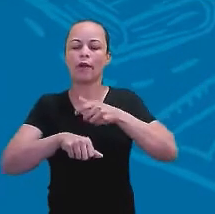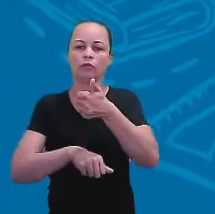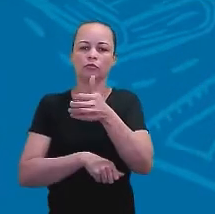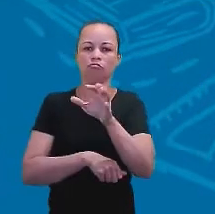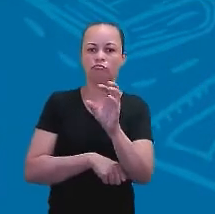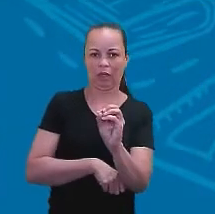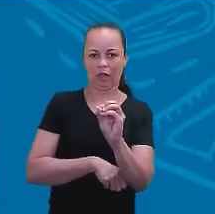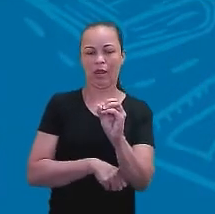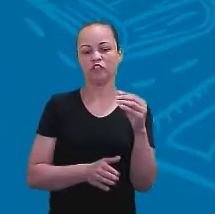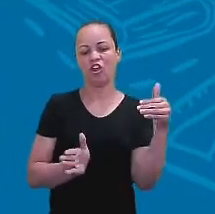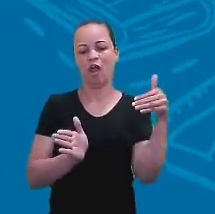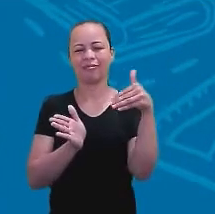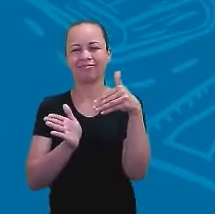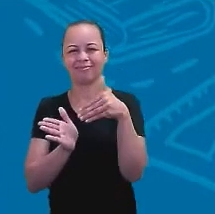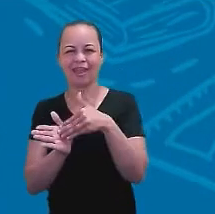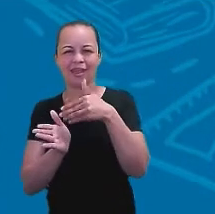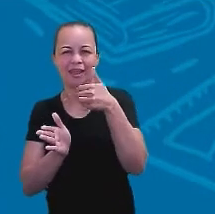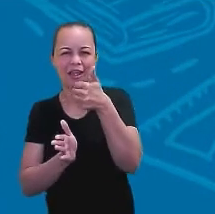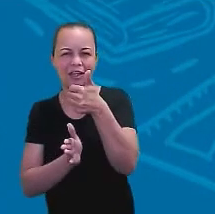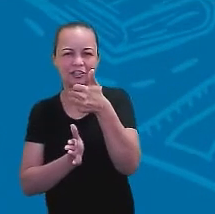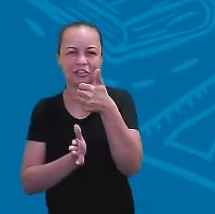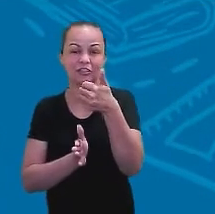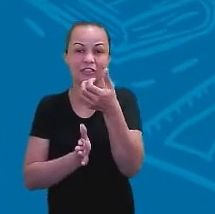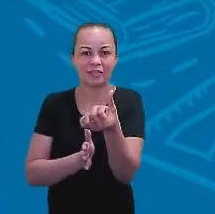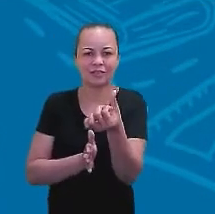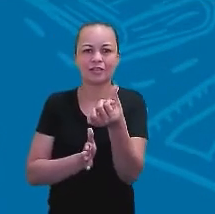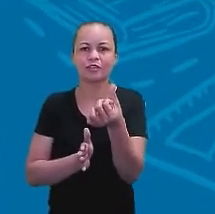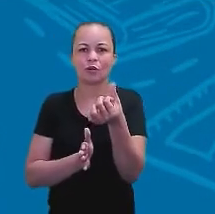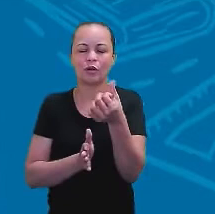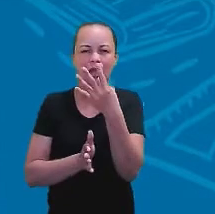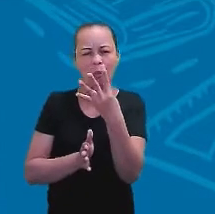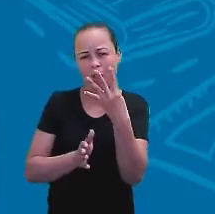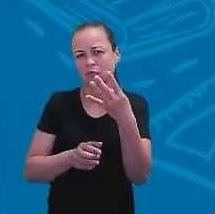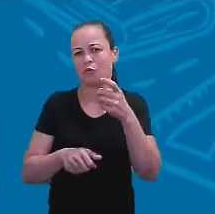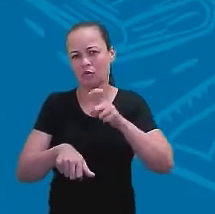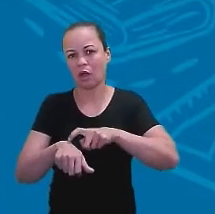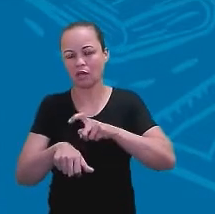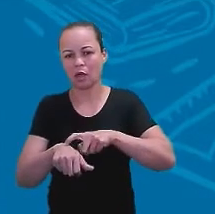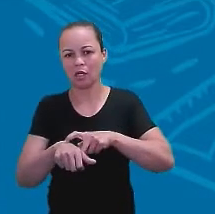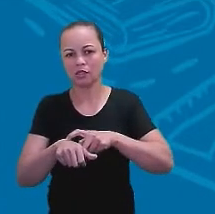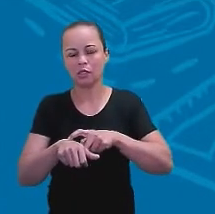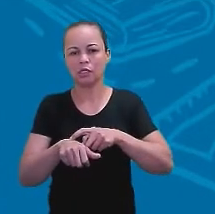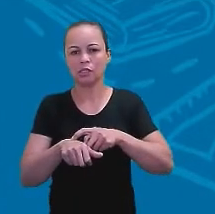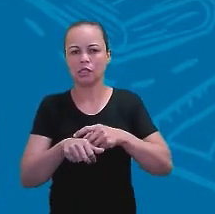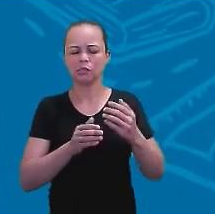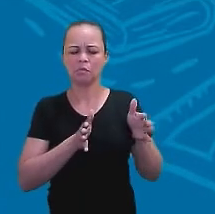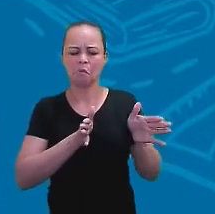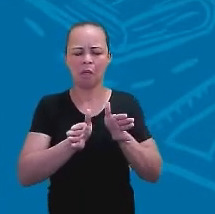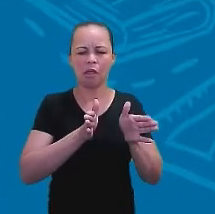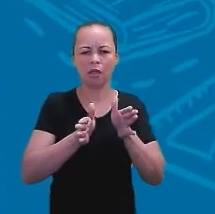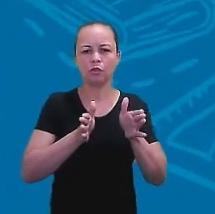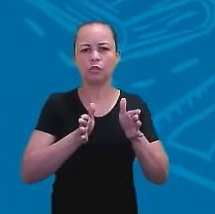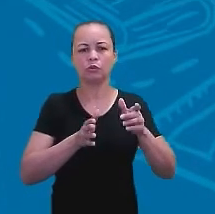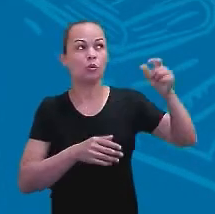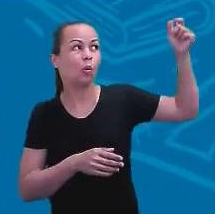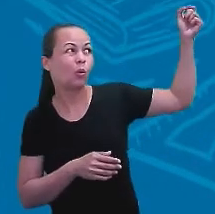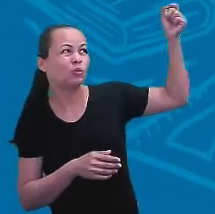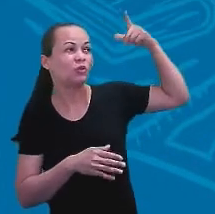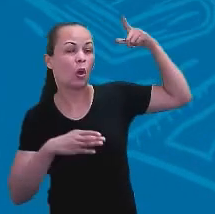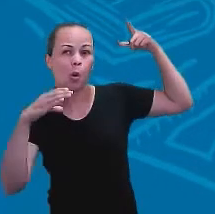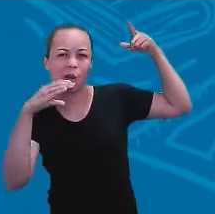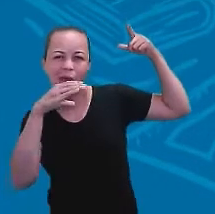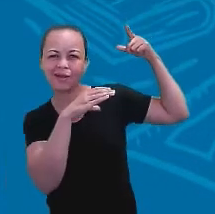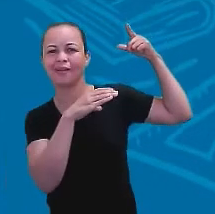horas da manhã e as 4 horas da tarde. Nesse período, a luz e o calor do sol são